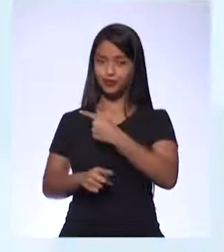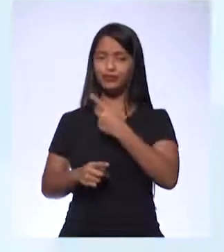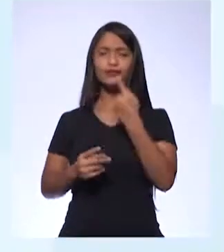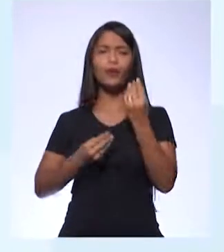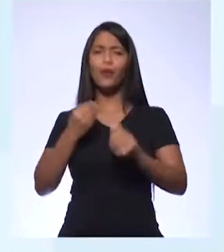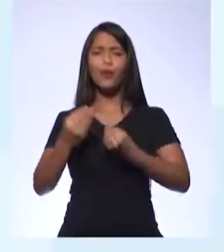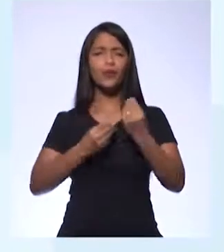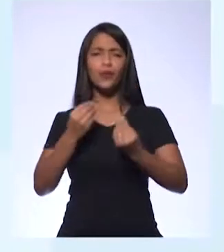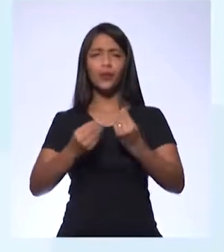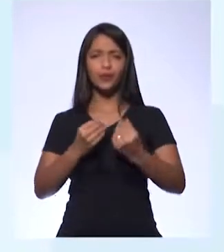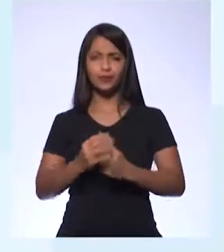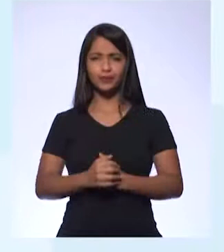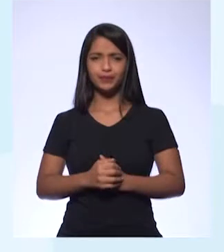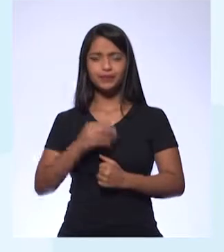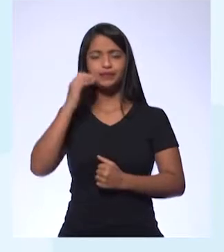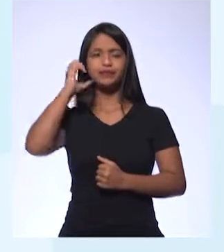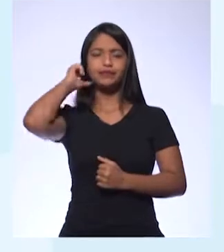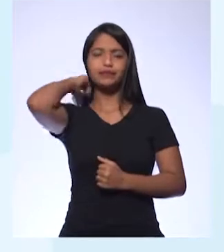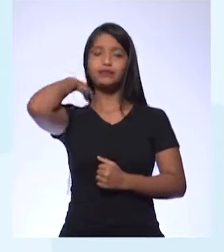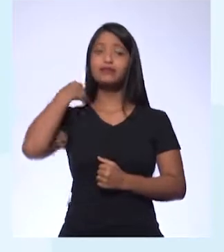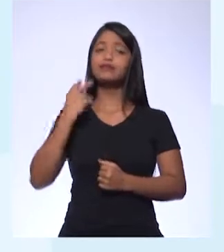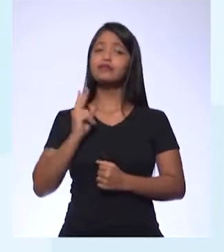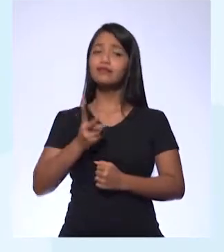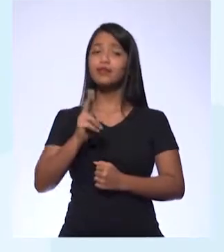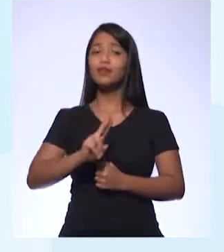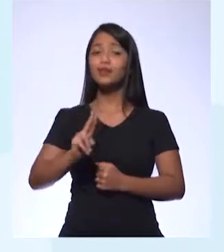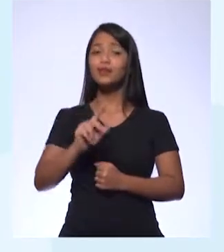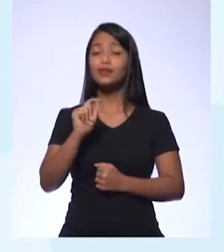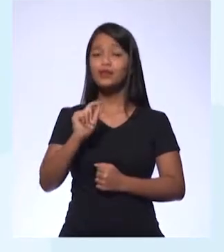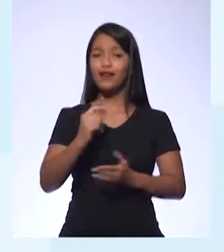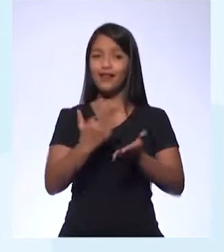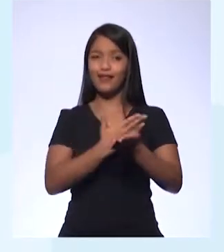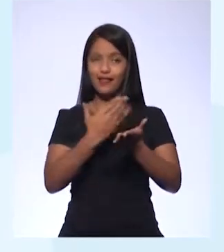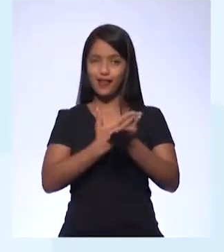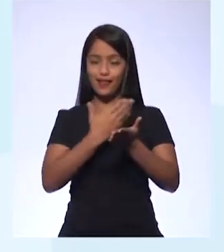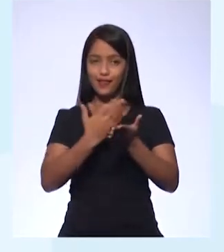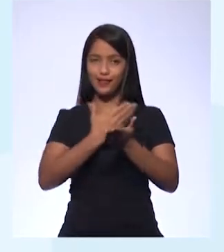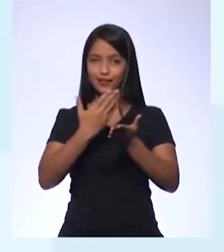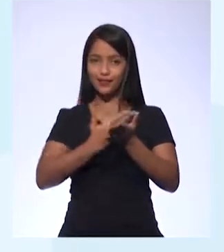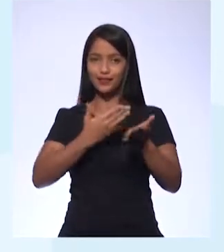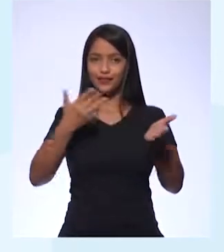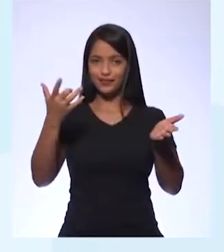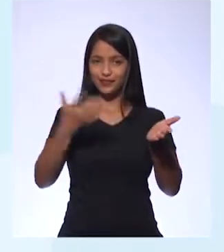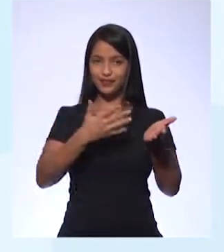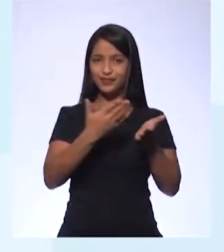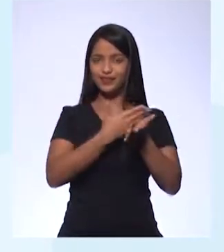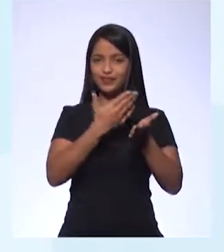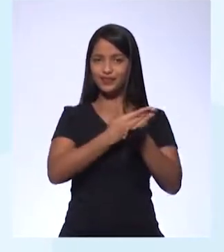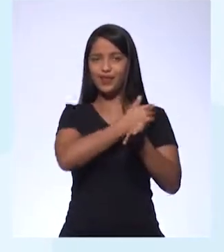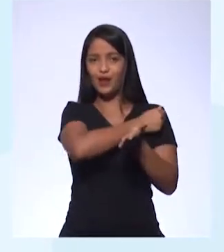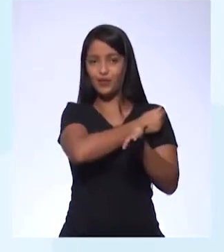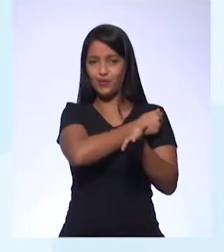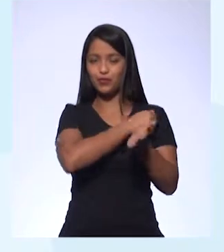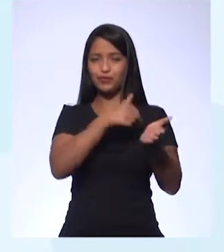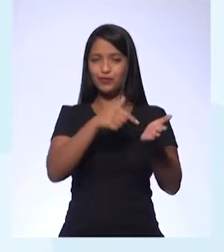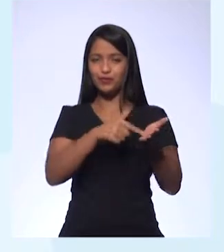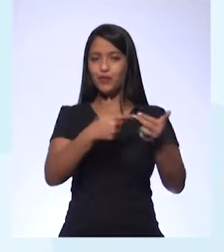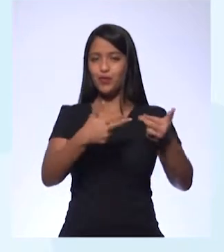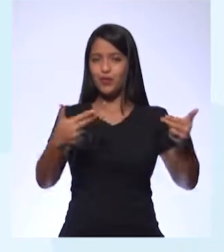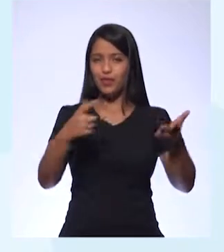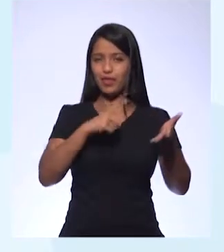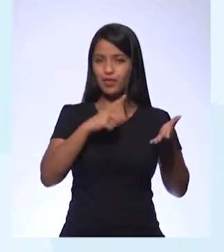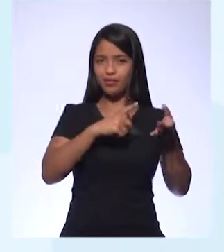isso? Sempre, né, trabalhando com o nosso caderninho, tá bom? Refletindo aí o que está sendo trazido, resolver